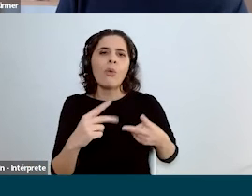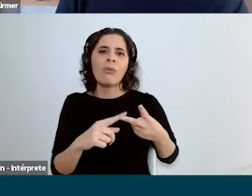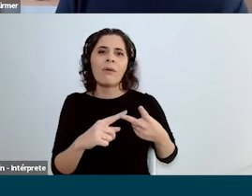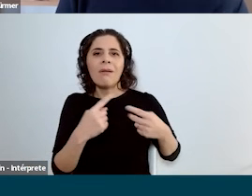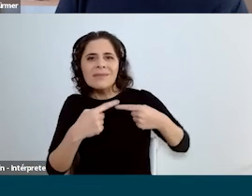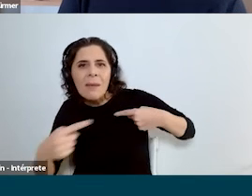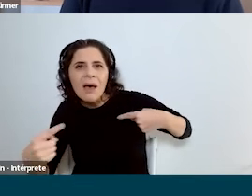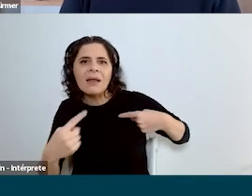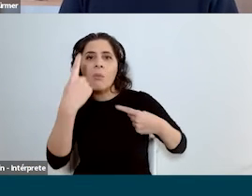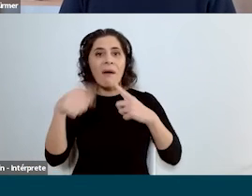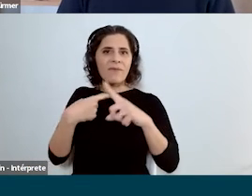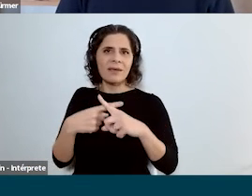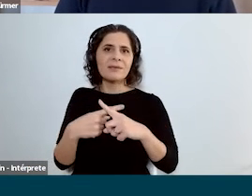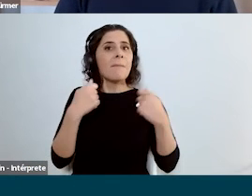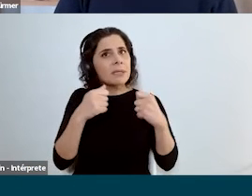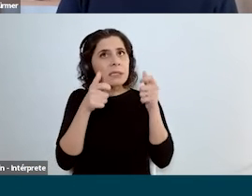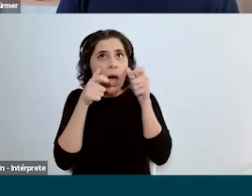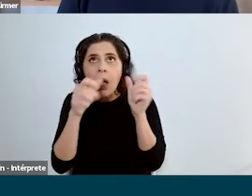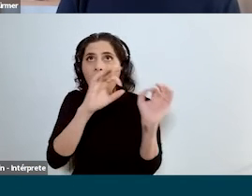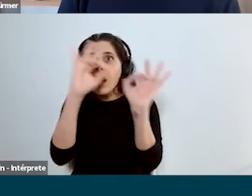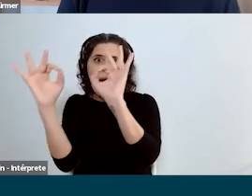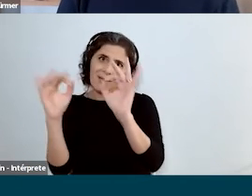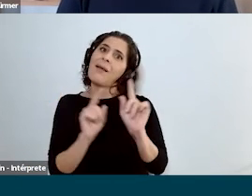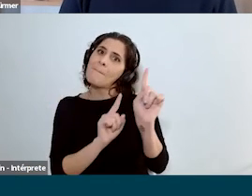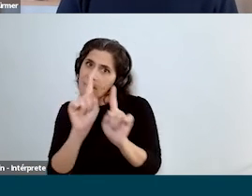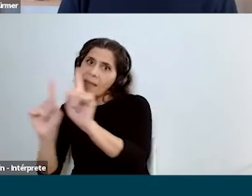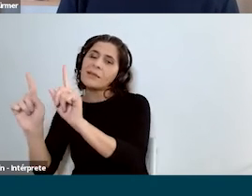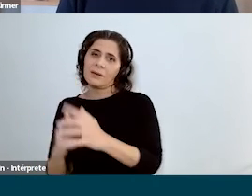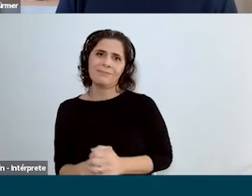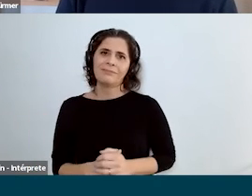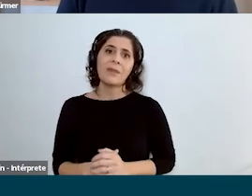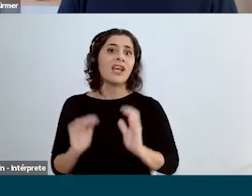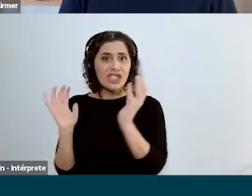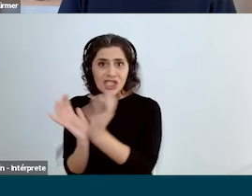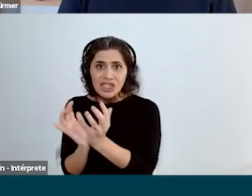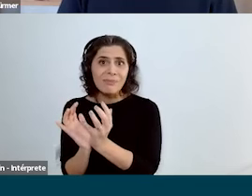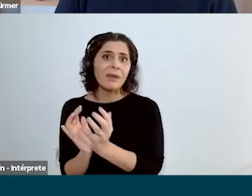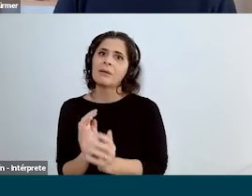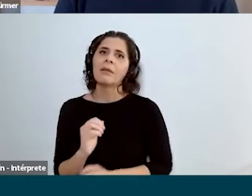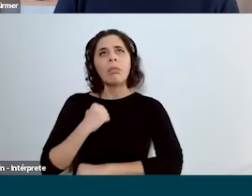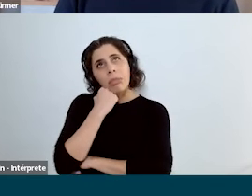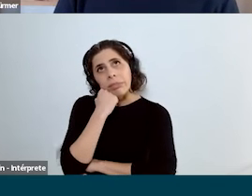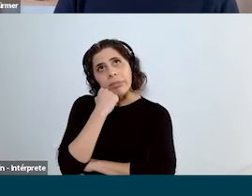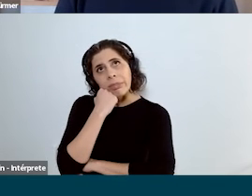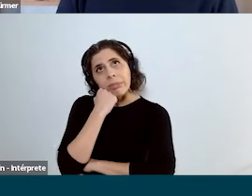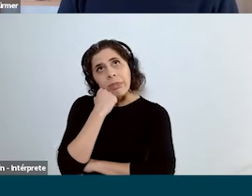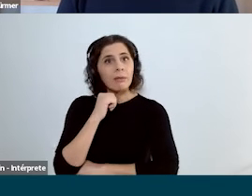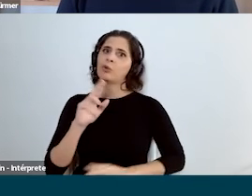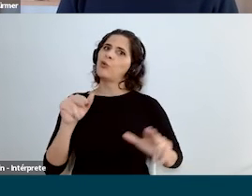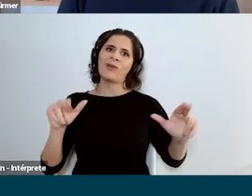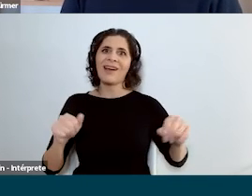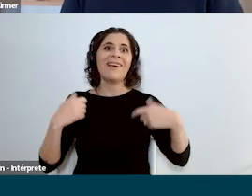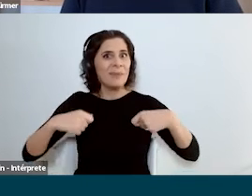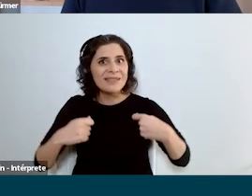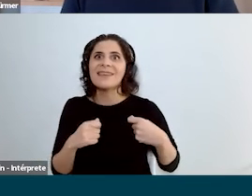indicador. Eu gosto de dizer que em produto a gente nunca morre de tédio, sempre tem muita coisa para fazer, então é preciso sempre seguir estudando o comportamento